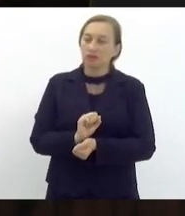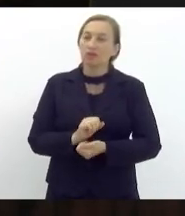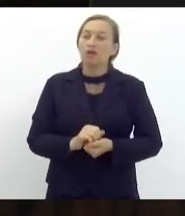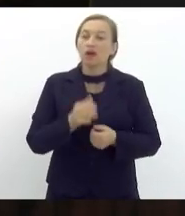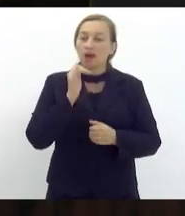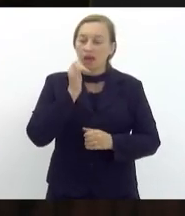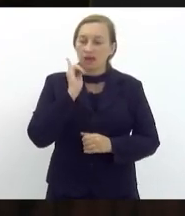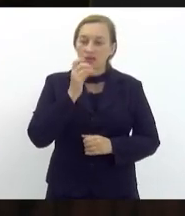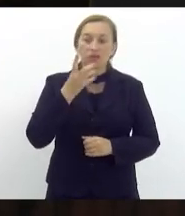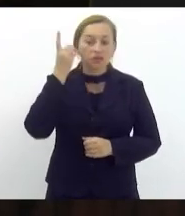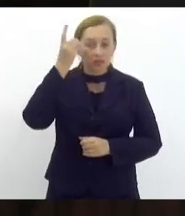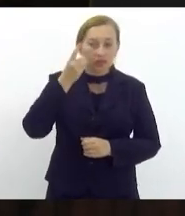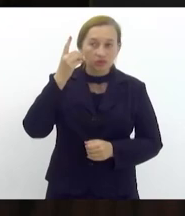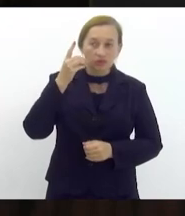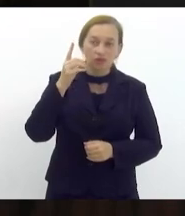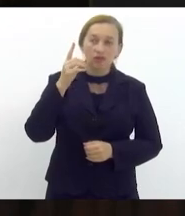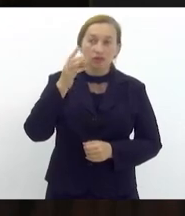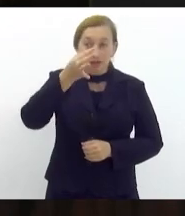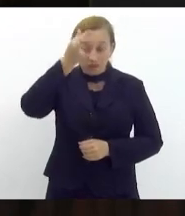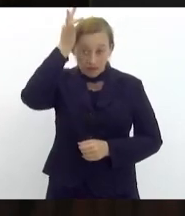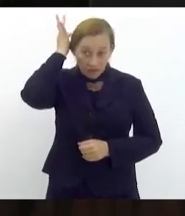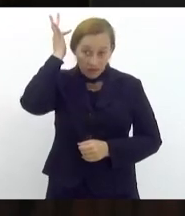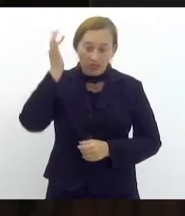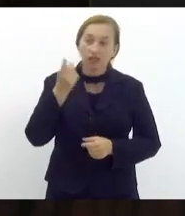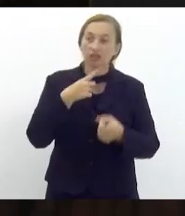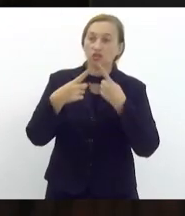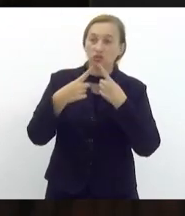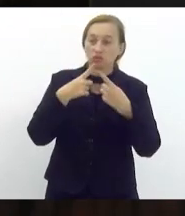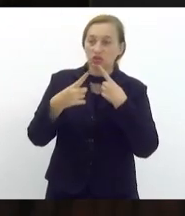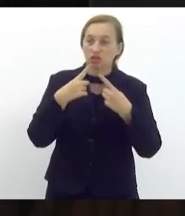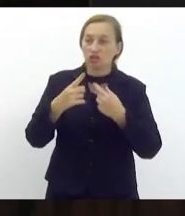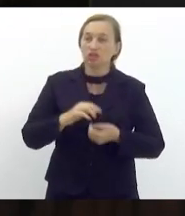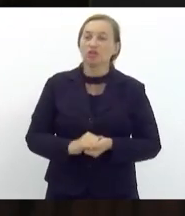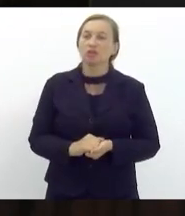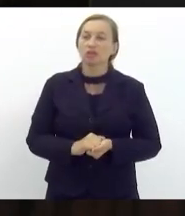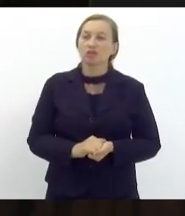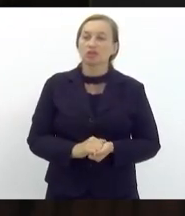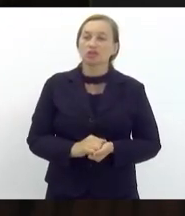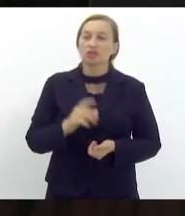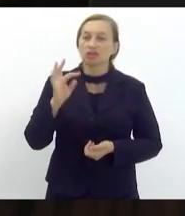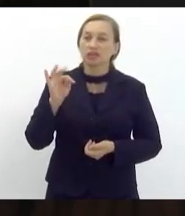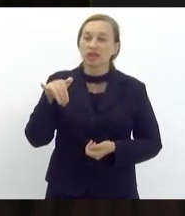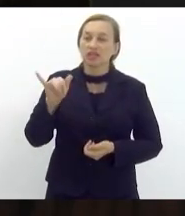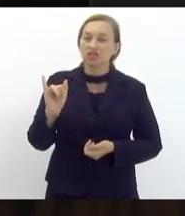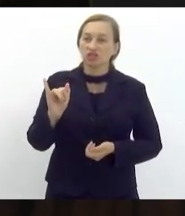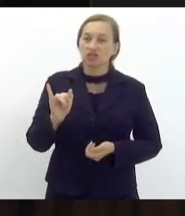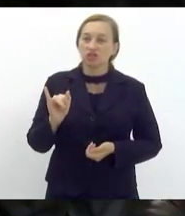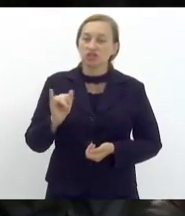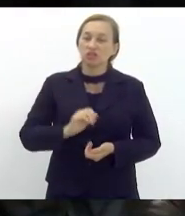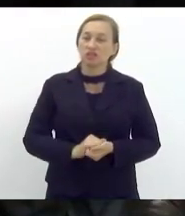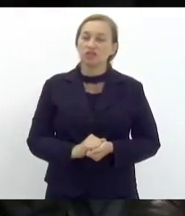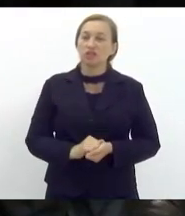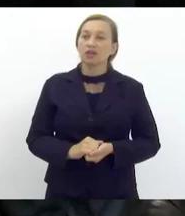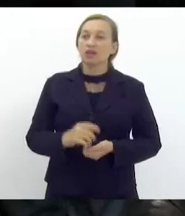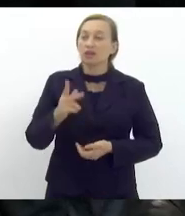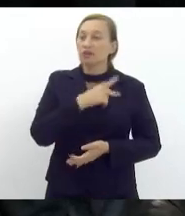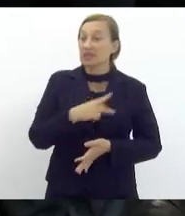relatou Deputado Fred Pacheco em discussão para discutir o deputado Tande Vieira